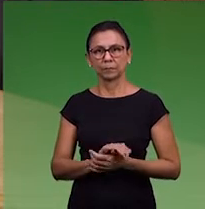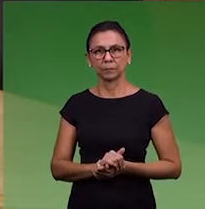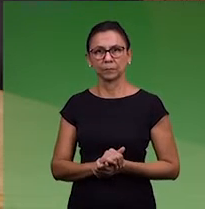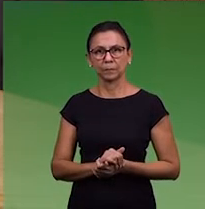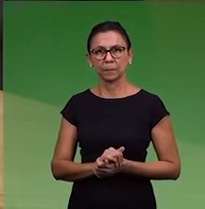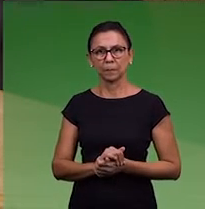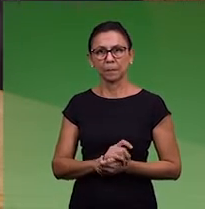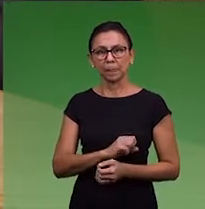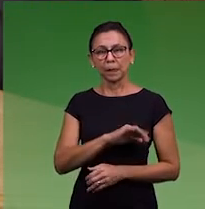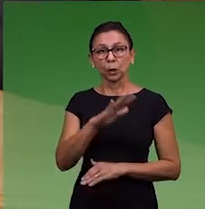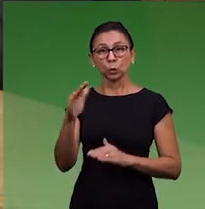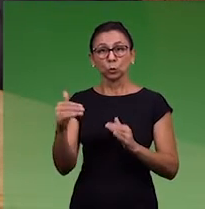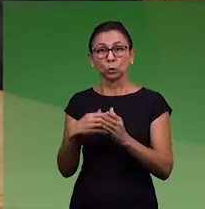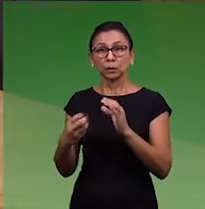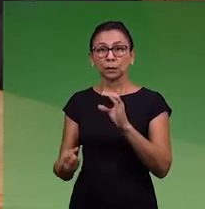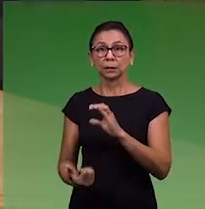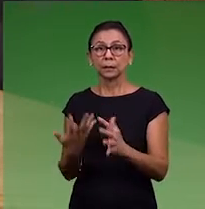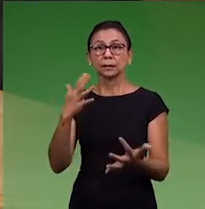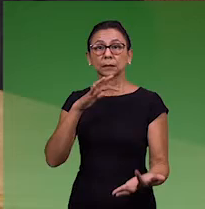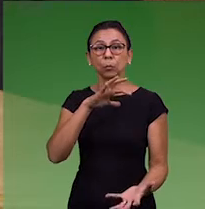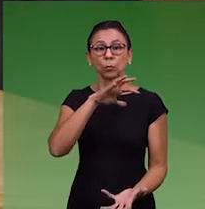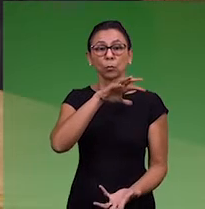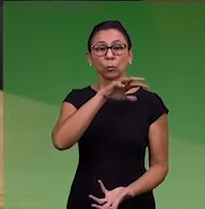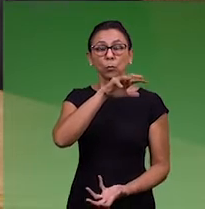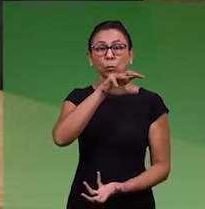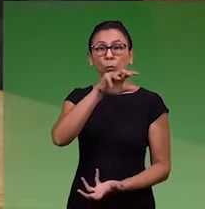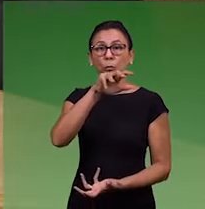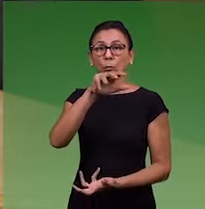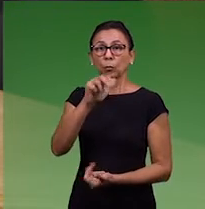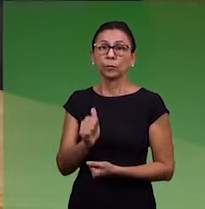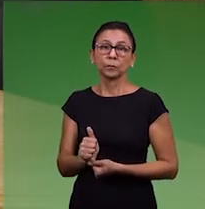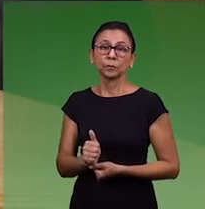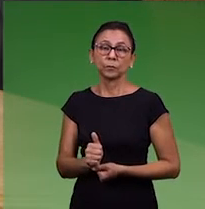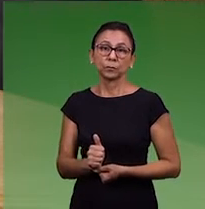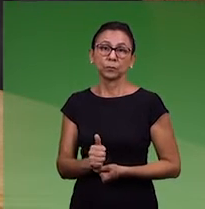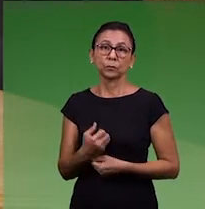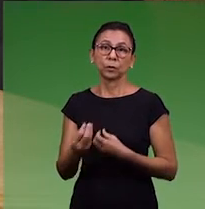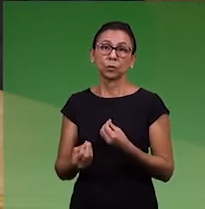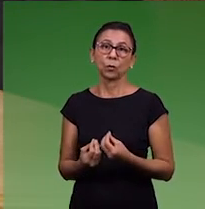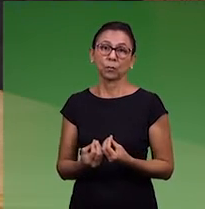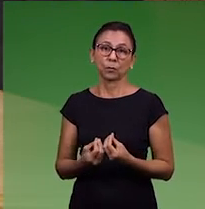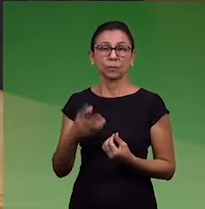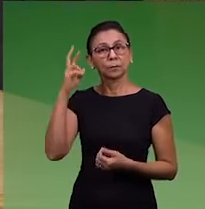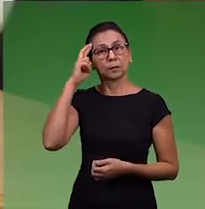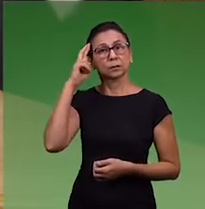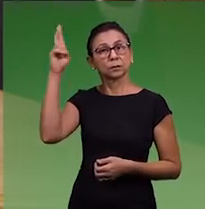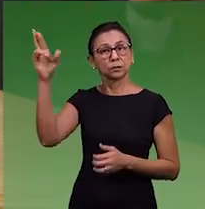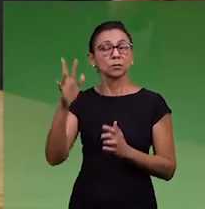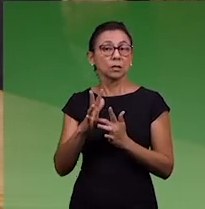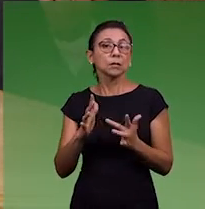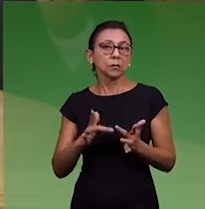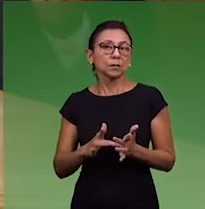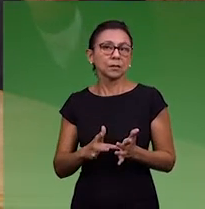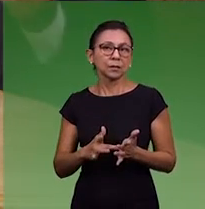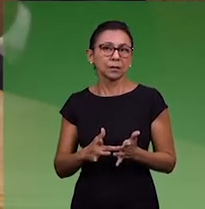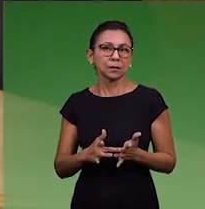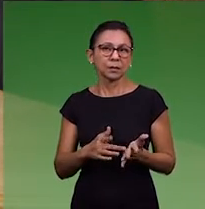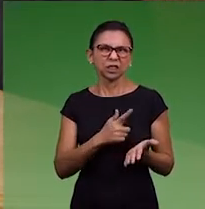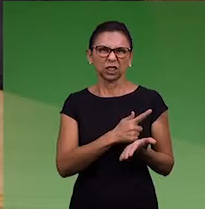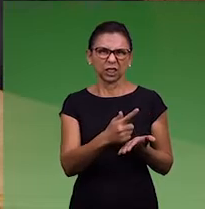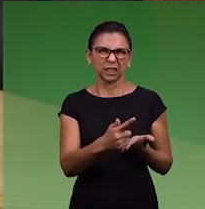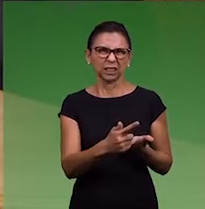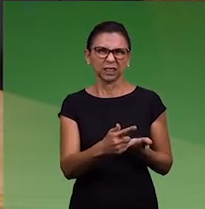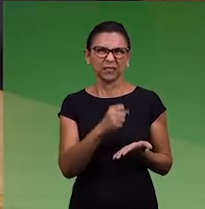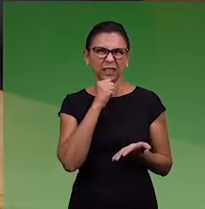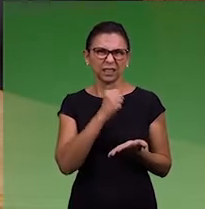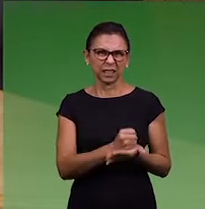feito por ele, por Jesus. E nada do que foi feito sem ele se fez. Você pega, voltando lá ao Gênesis, né? Quando Deus